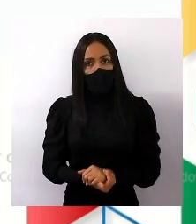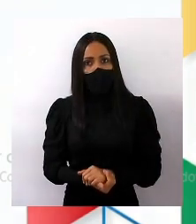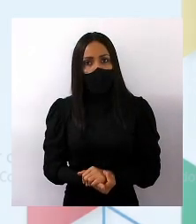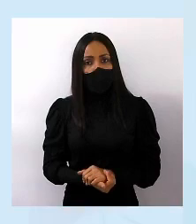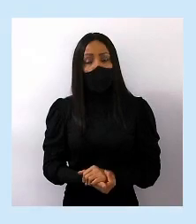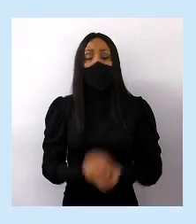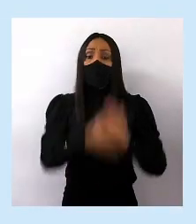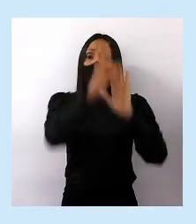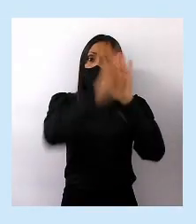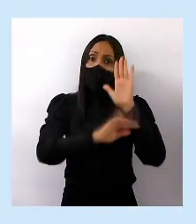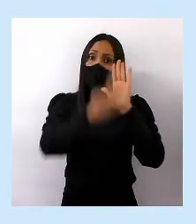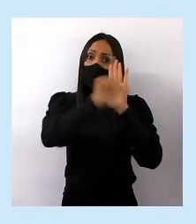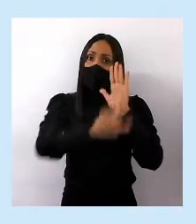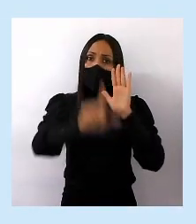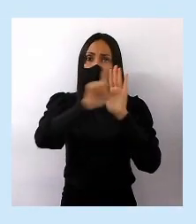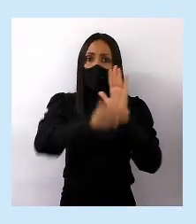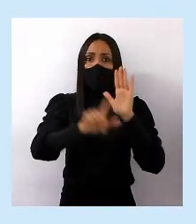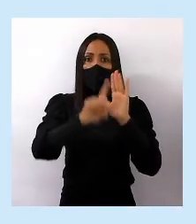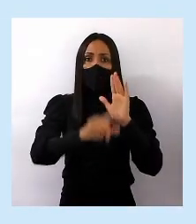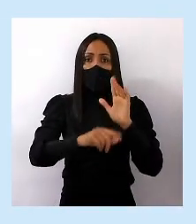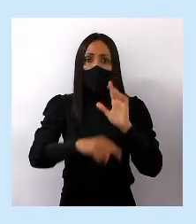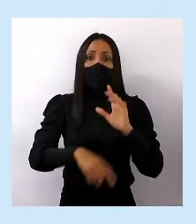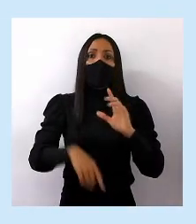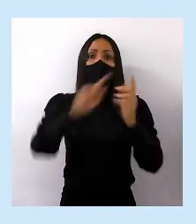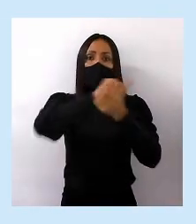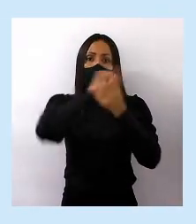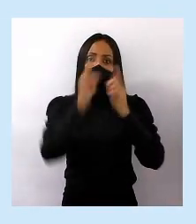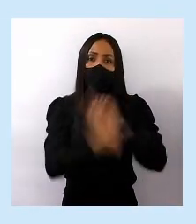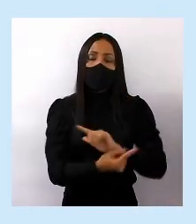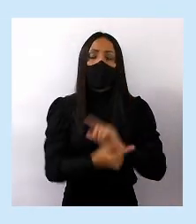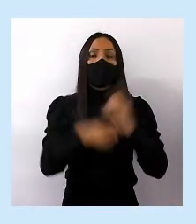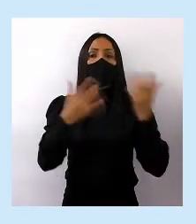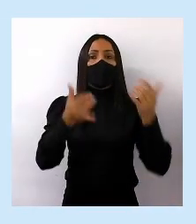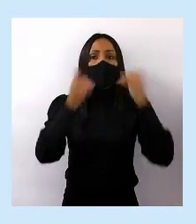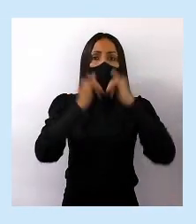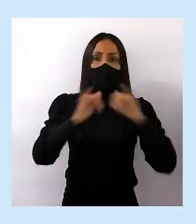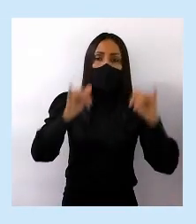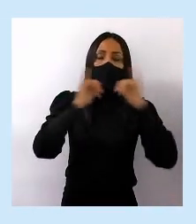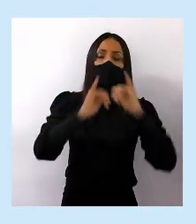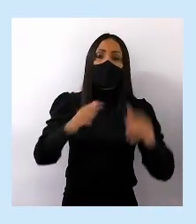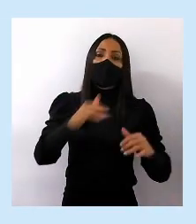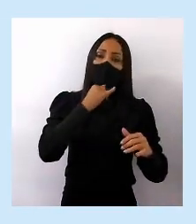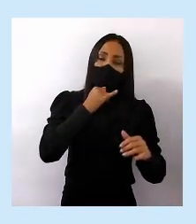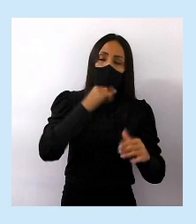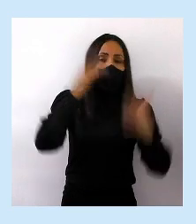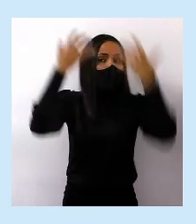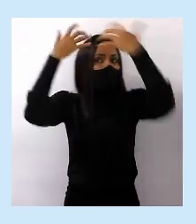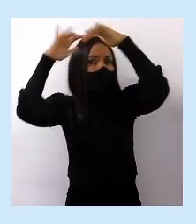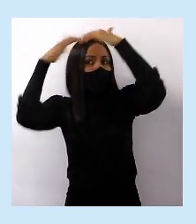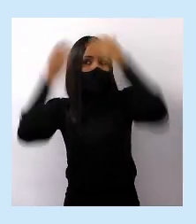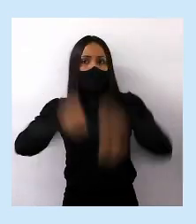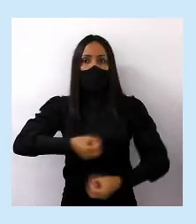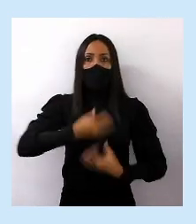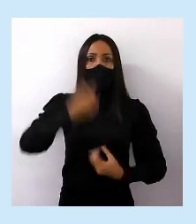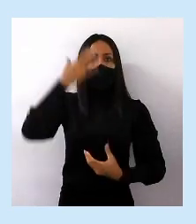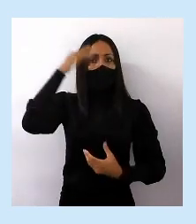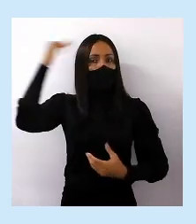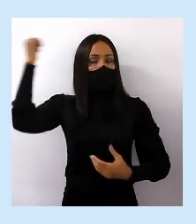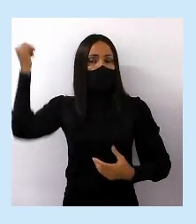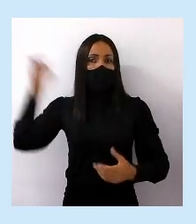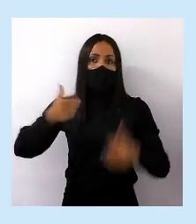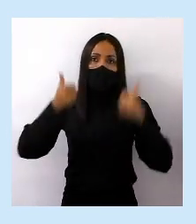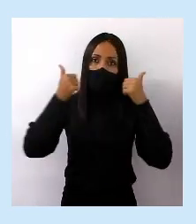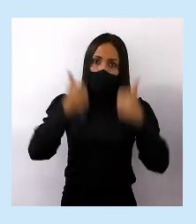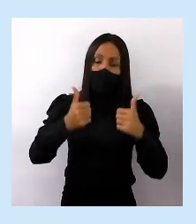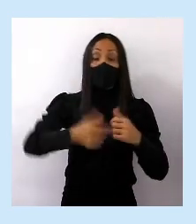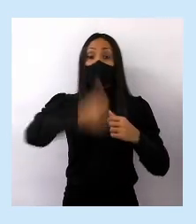O texto literário, ele transforma a notícia triste em algo muito mais reflexivo, poético e artístico. Beleza? O